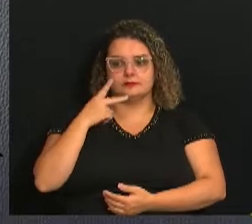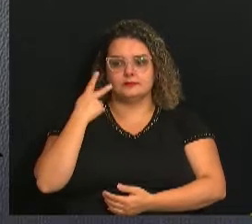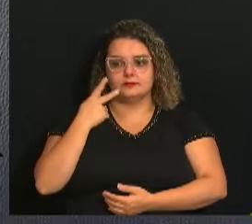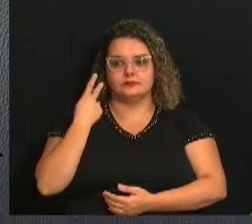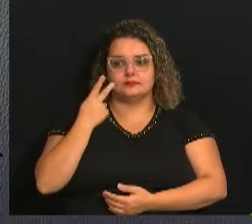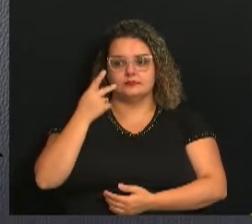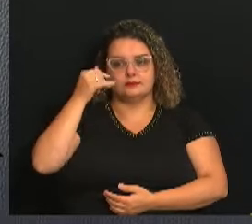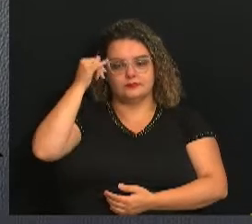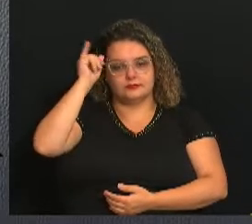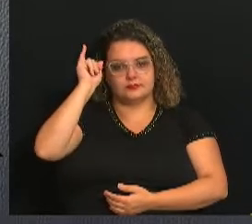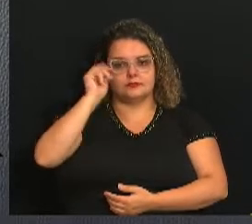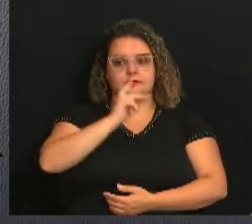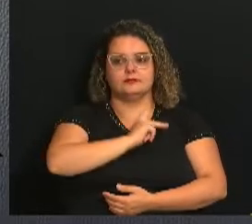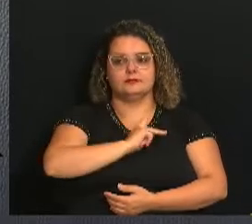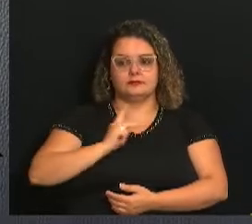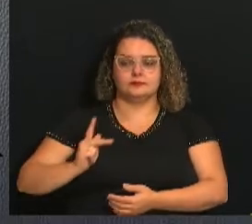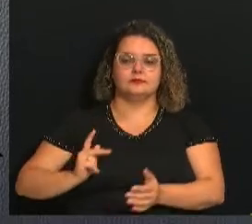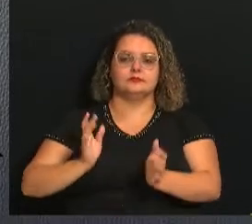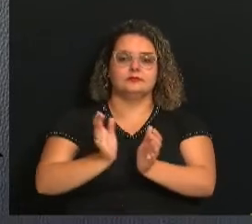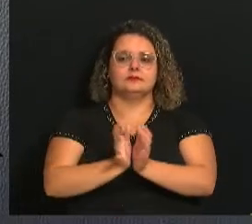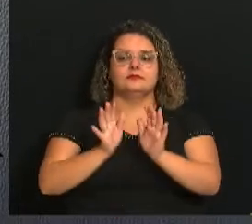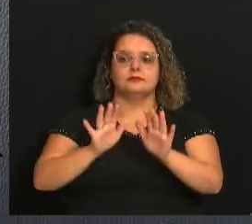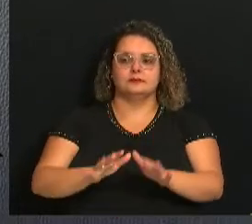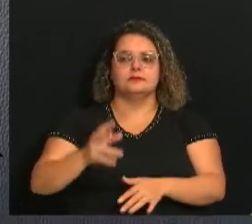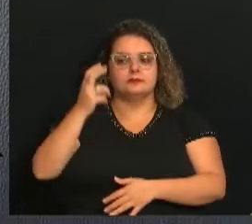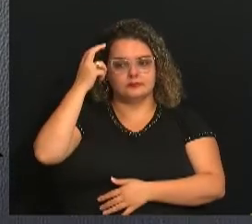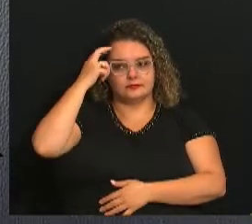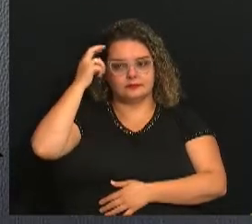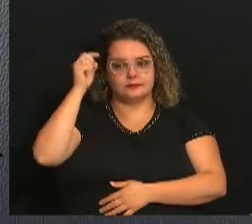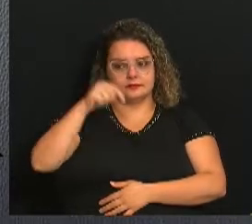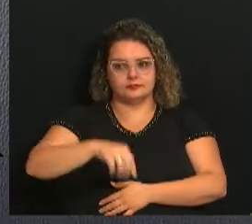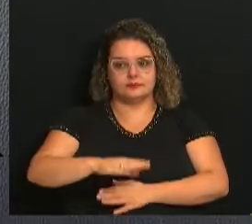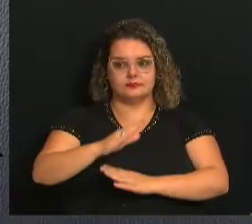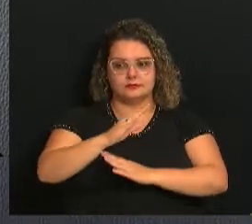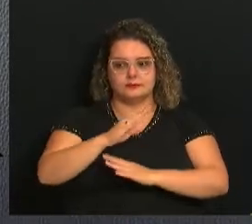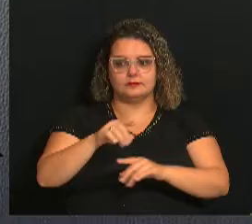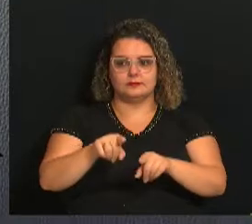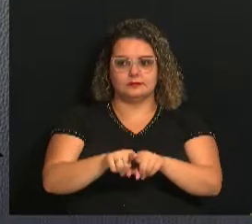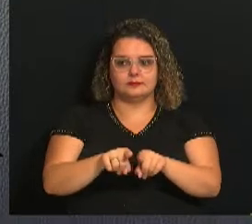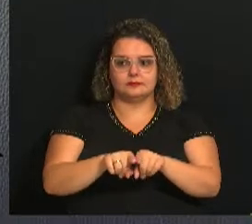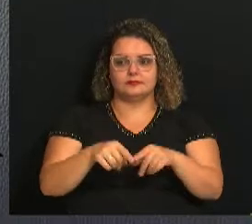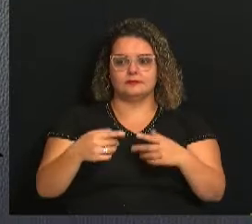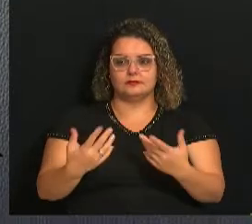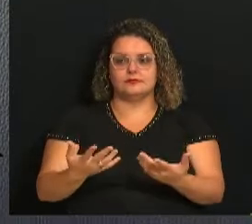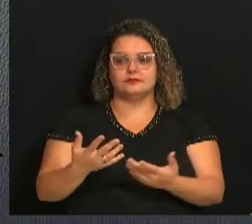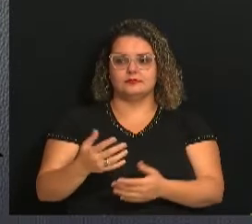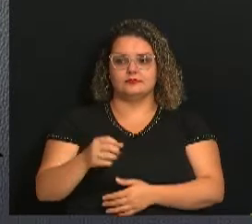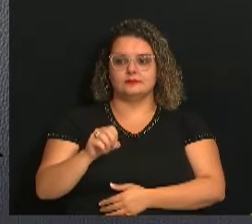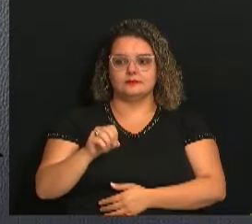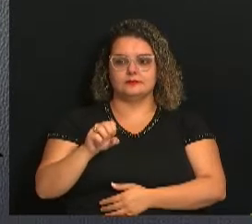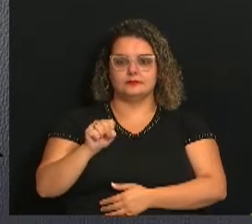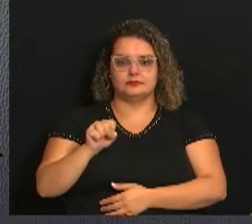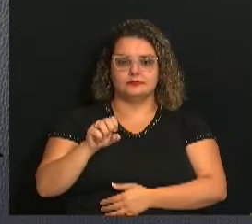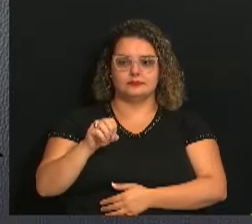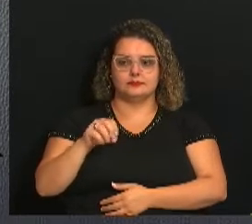Búfalo é presidente da Comissão Permanente de Cultura aqui da Câmara Municipal. E pelo jeito, né, Sônia, você está meio que